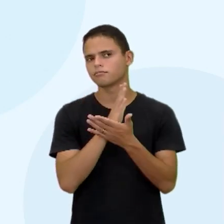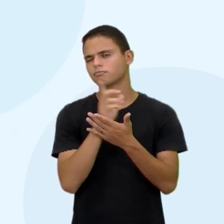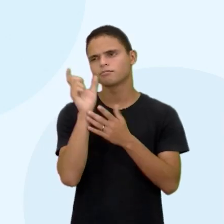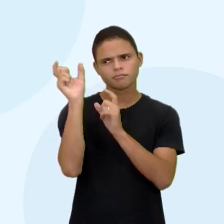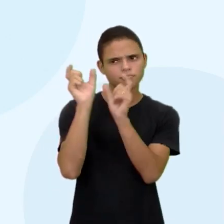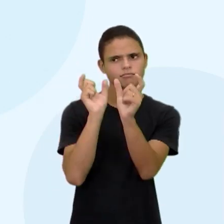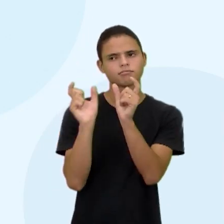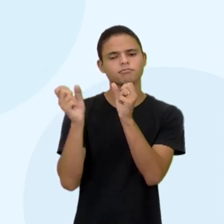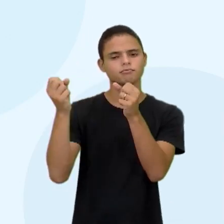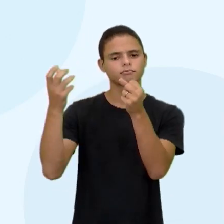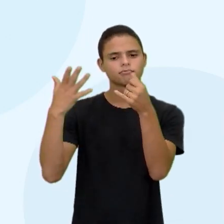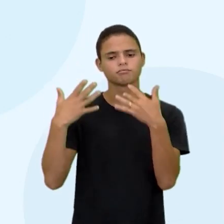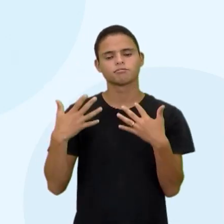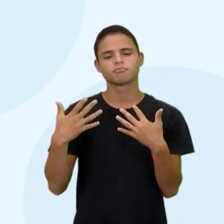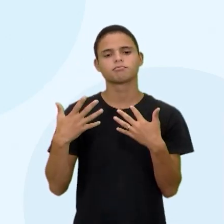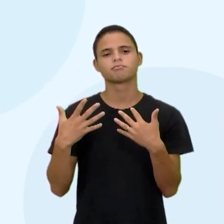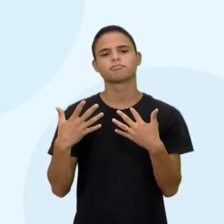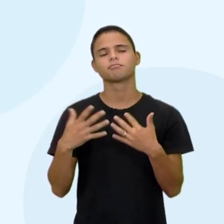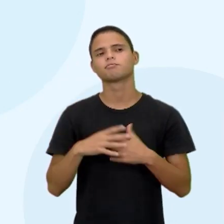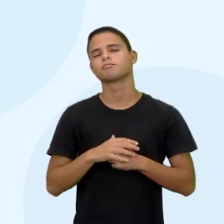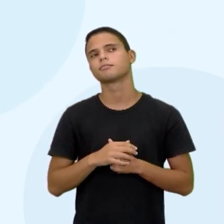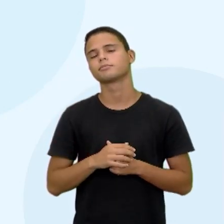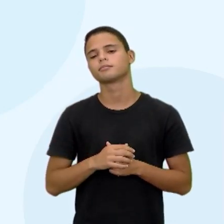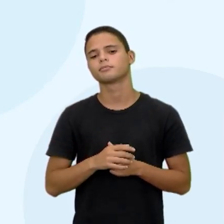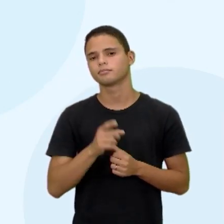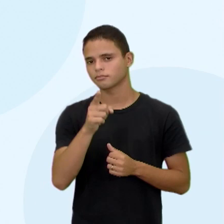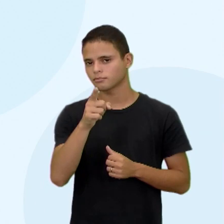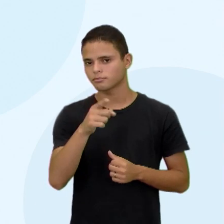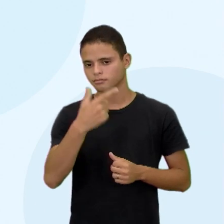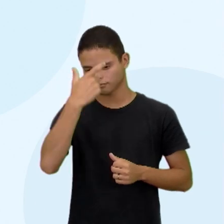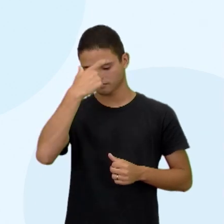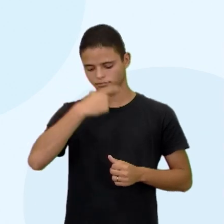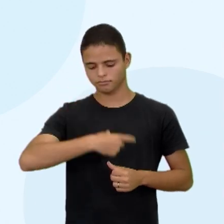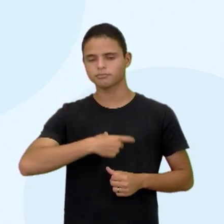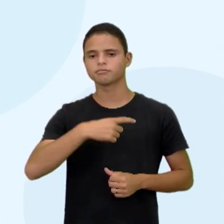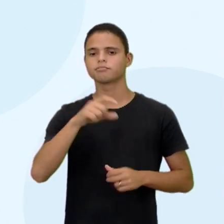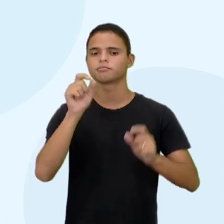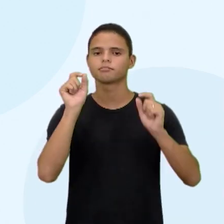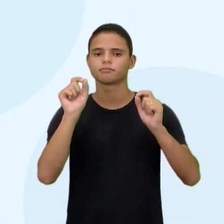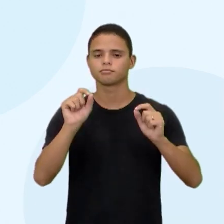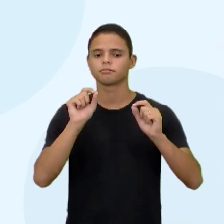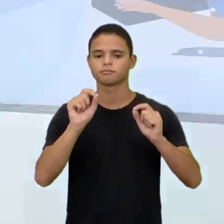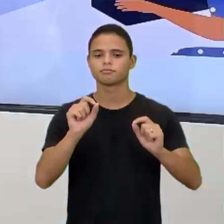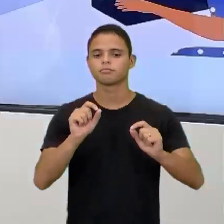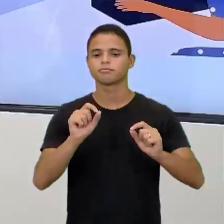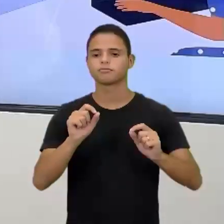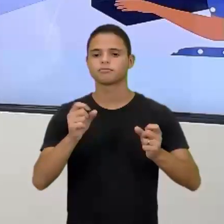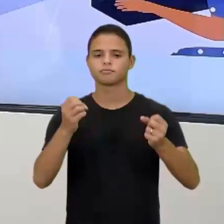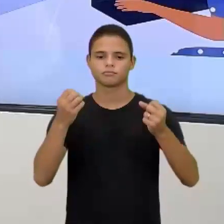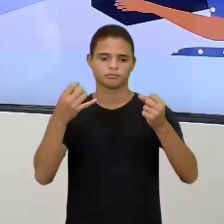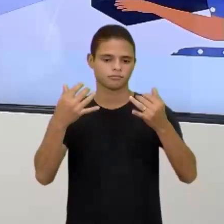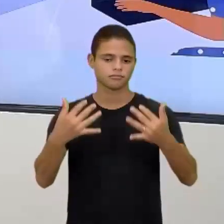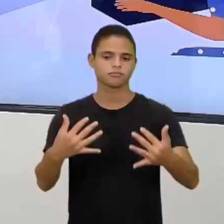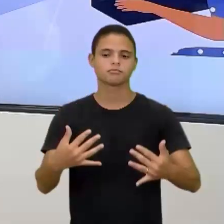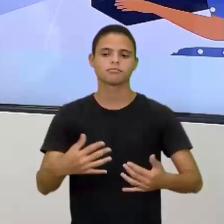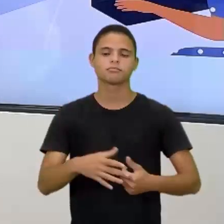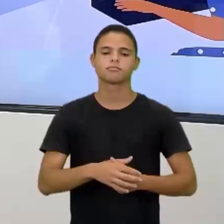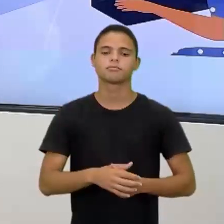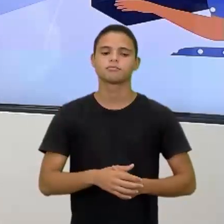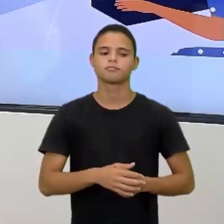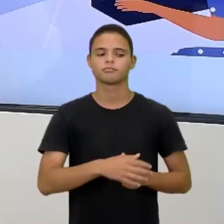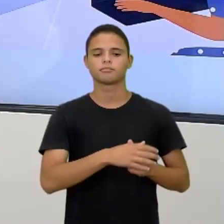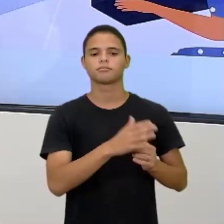palavras, aí mandem no chat, falando um pouco sobre você. Cada estudante falando sobre si, né? Mandando